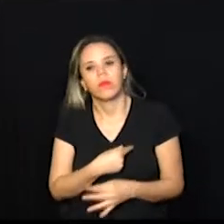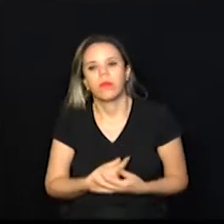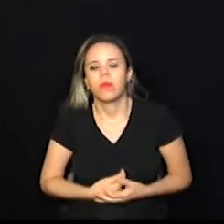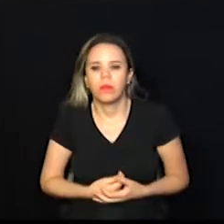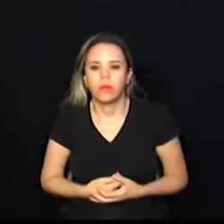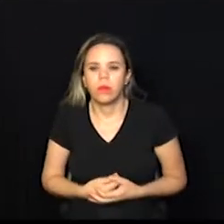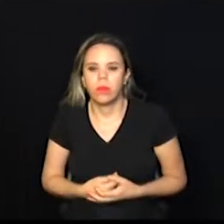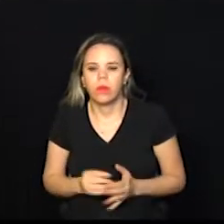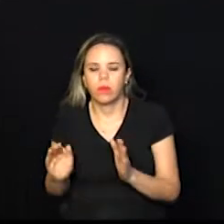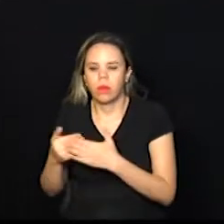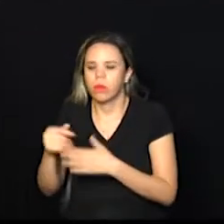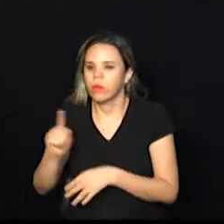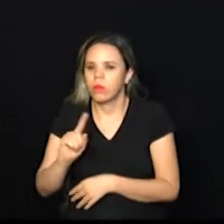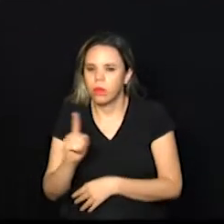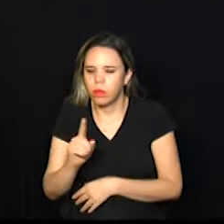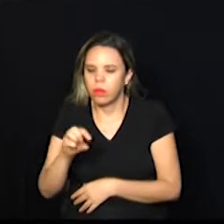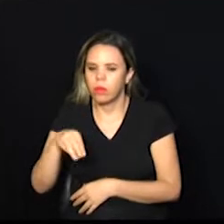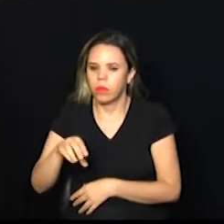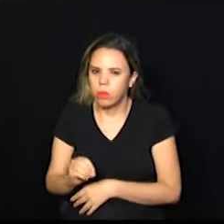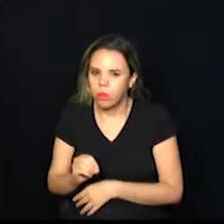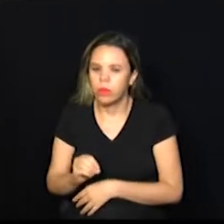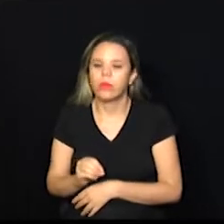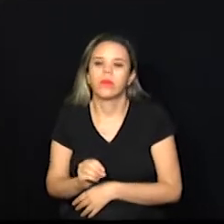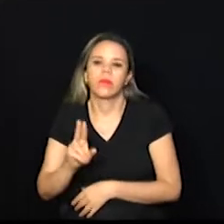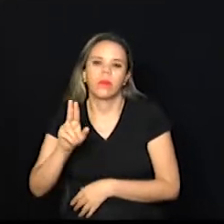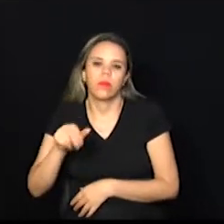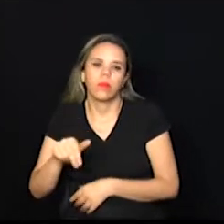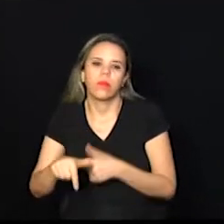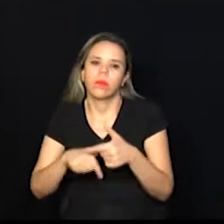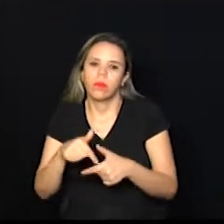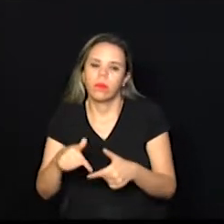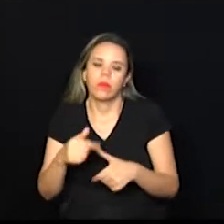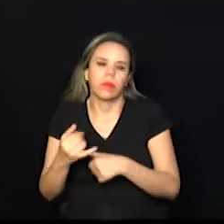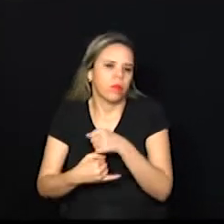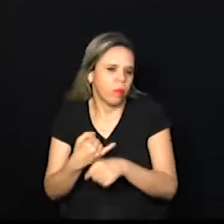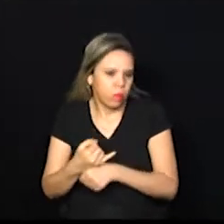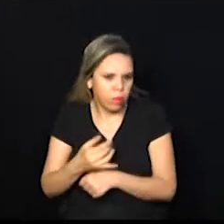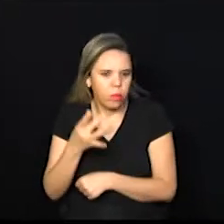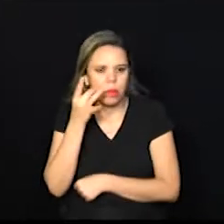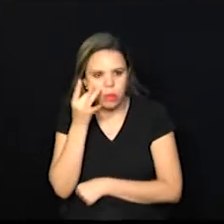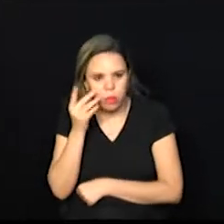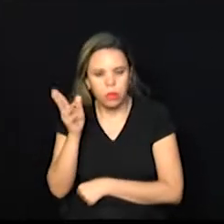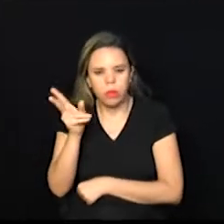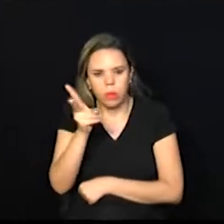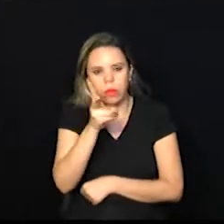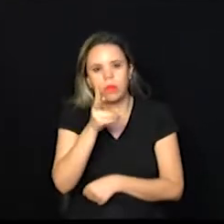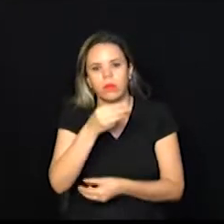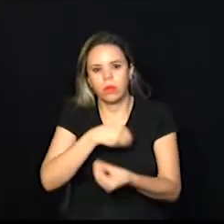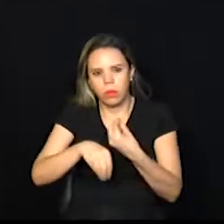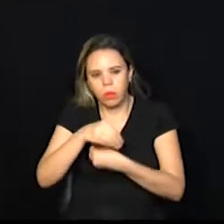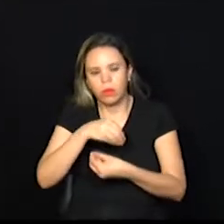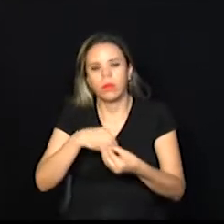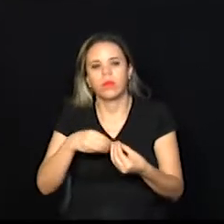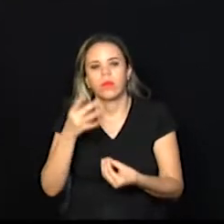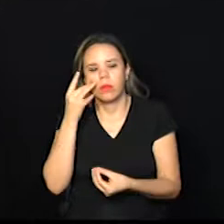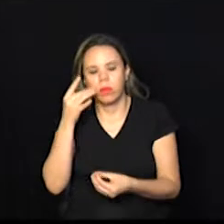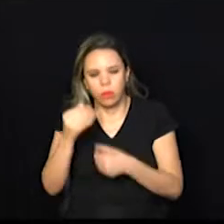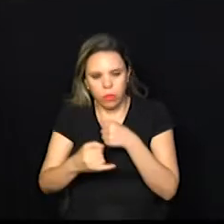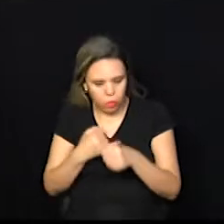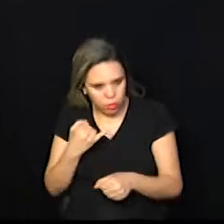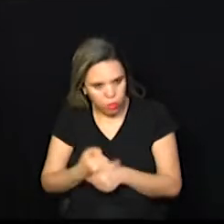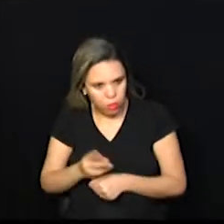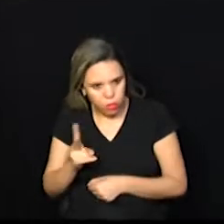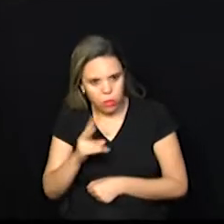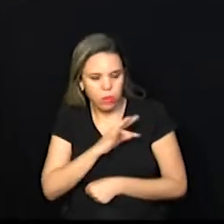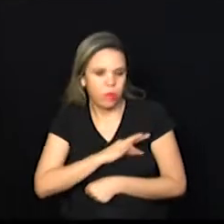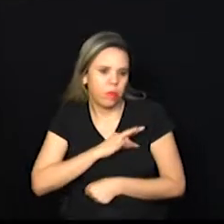tá fechado? Não, o SEAMO foi um serviço que ele não trabalhou só remotamente, ele teve sempre um momento híbrido e sempre com um